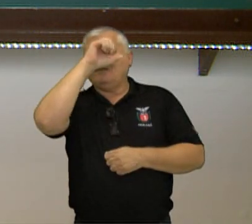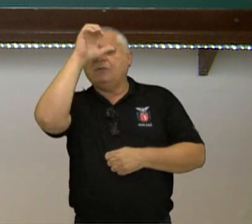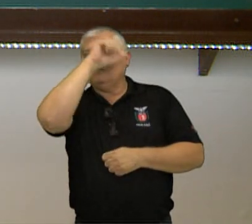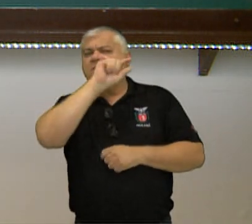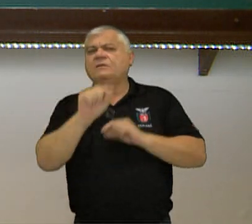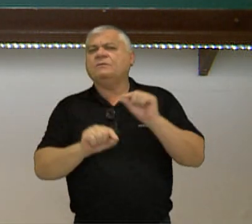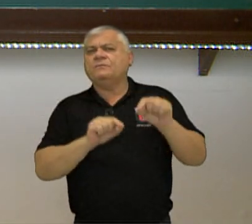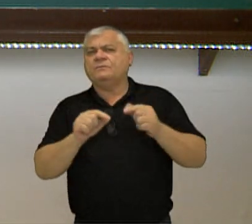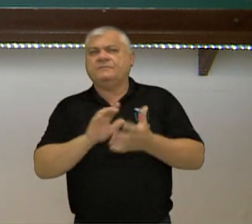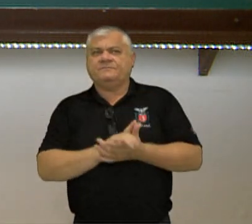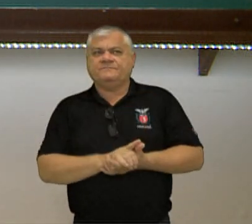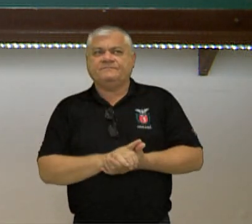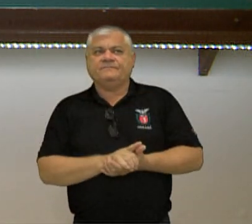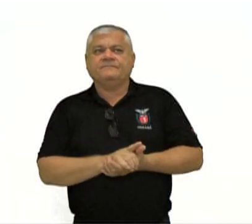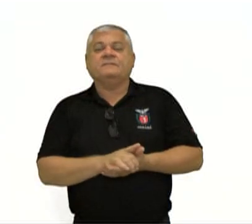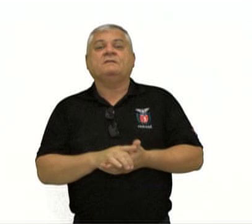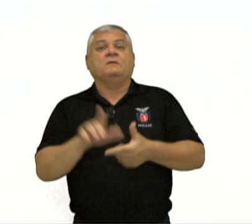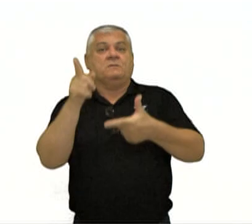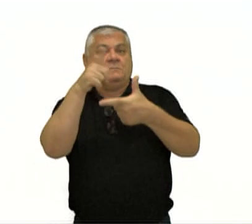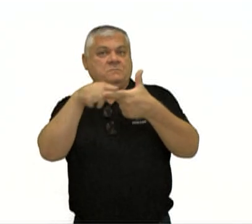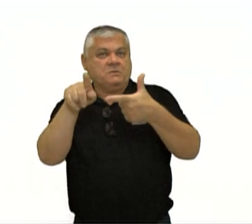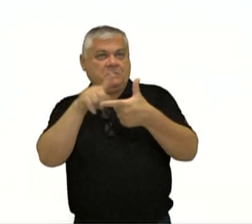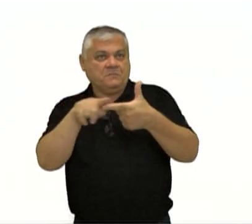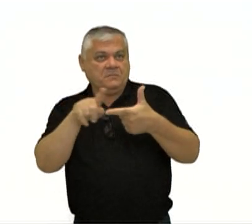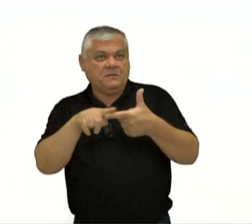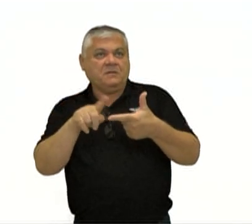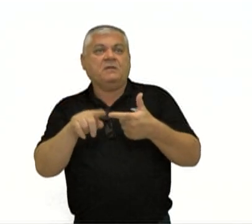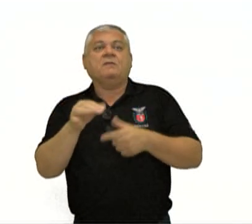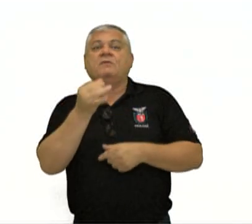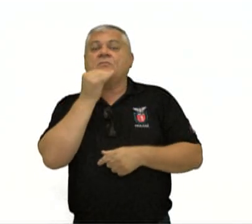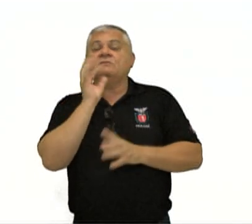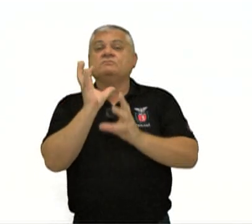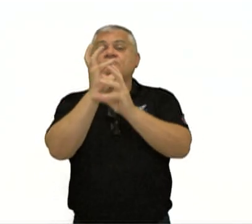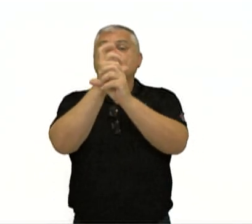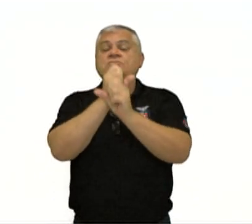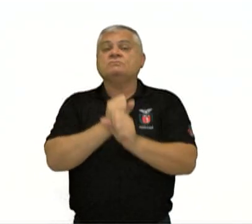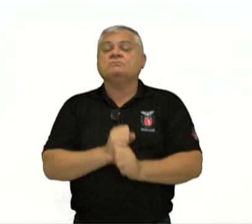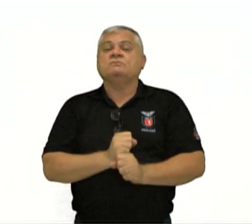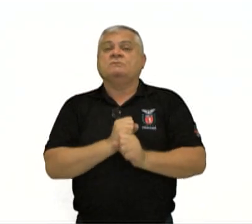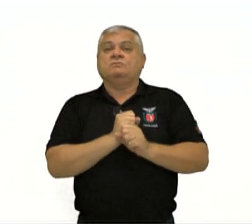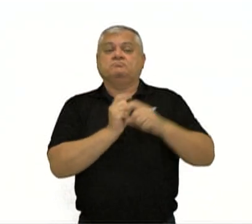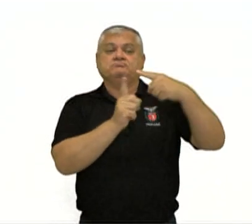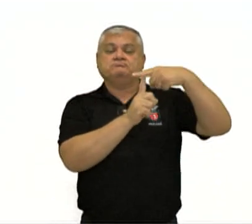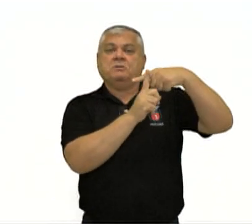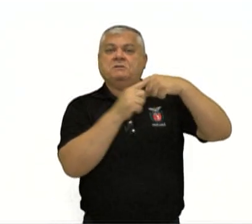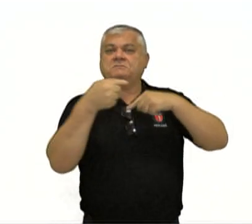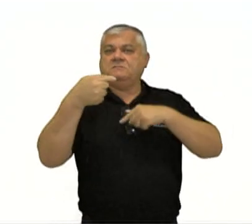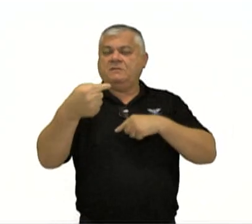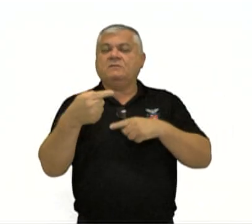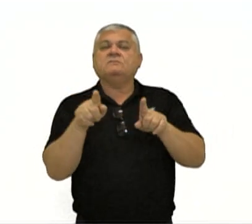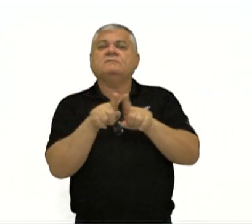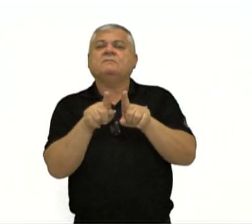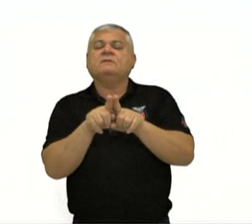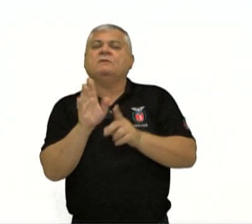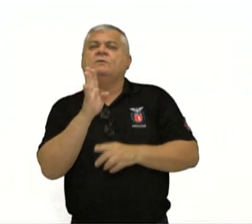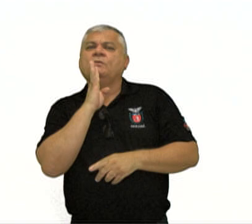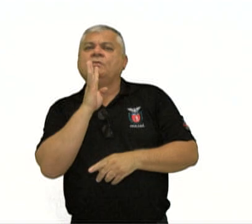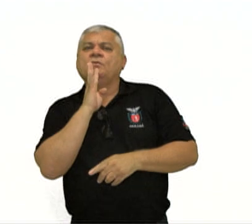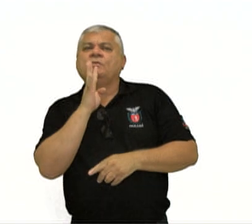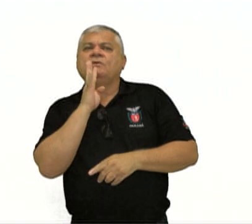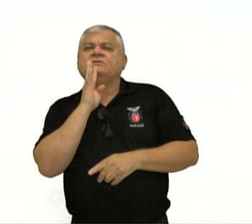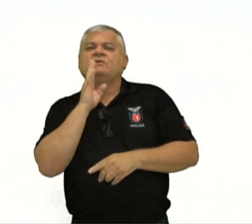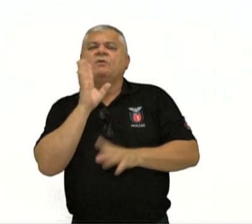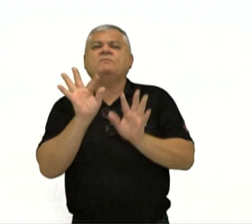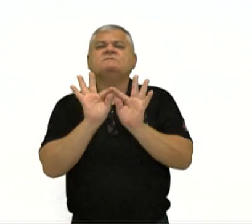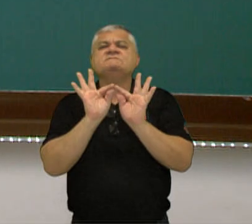hoje? Nós vamos resolver situações-problema envolvendo a adição de números inteiros e a gente vai conhecer a notação